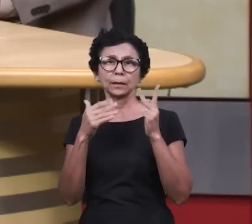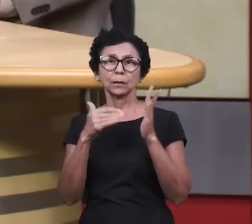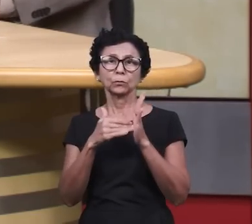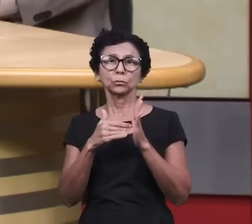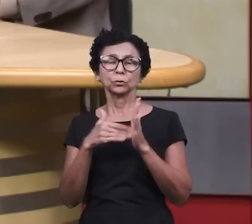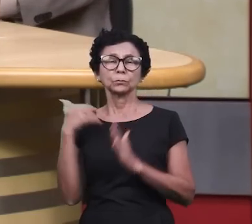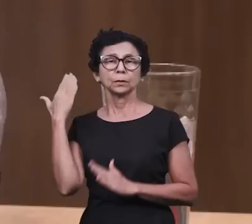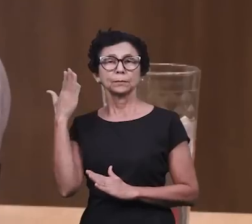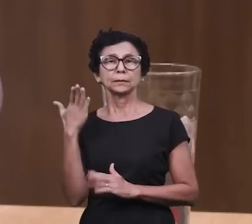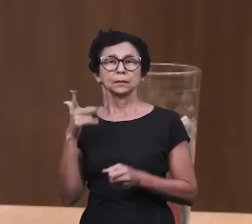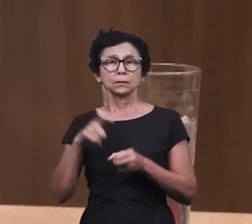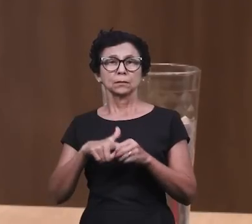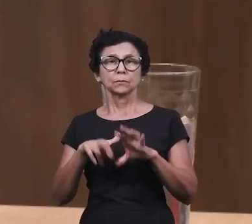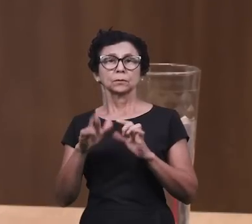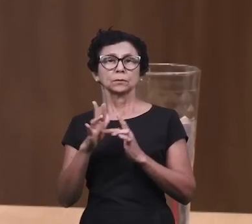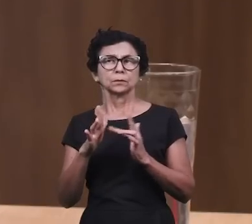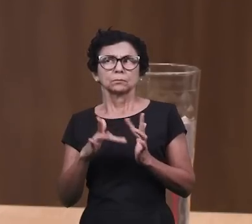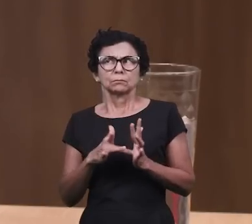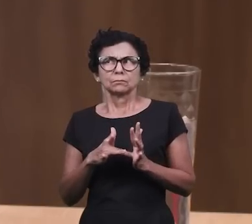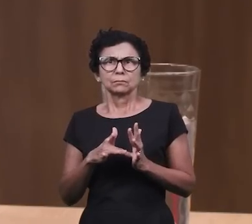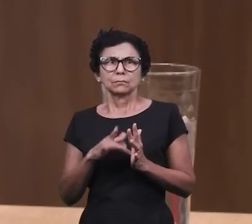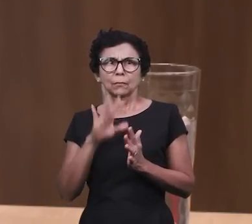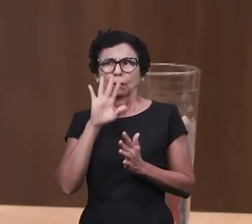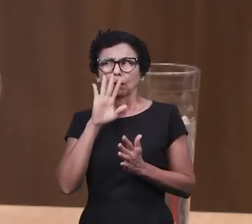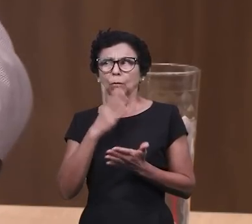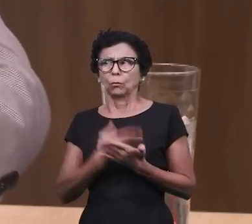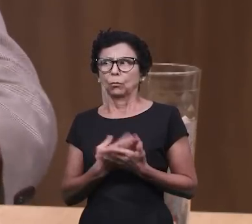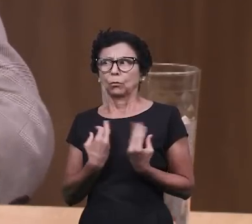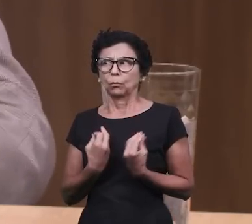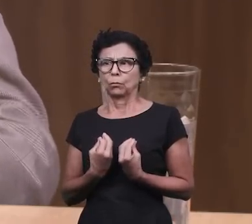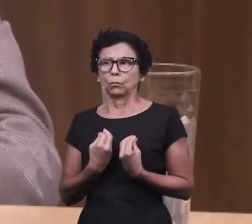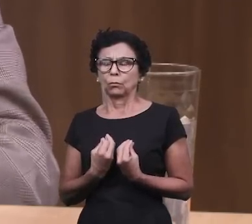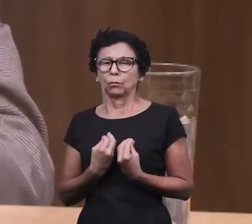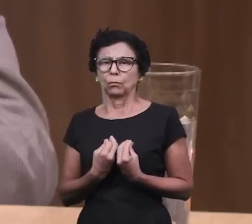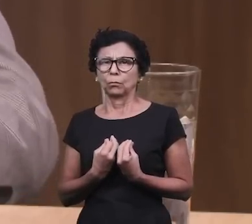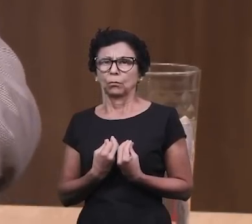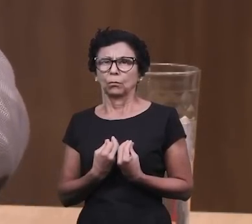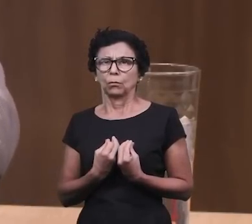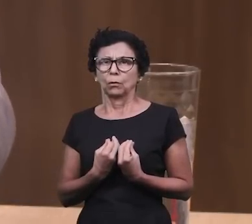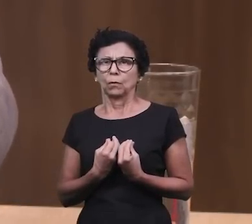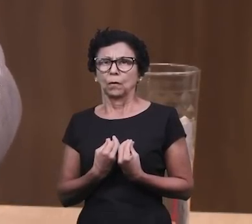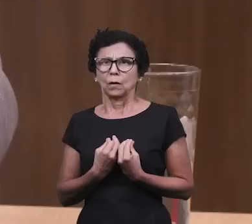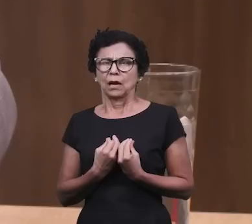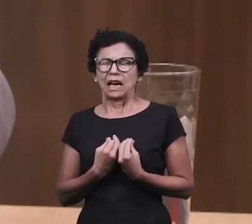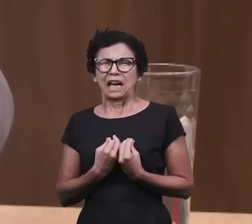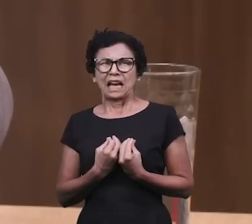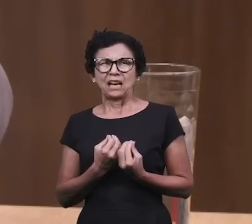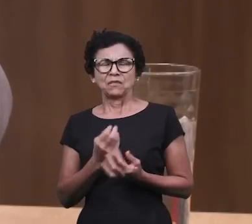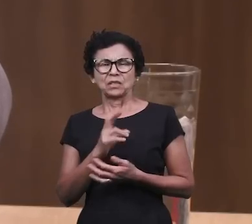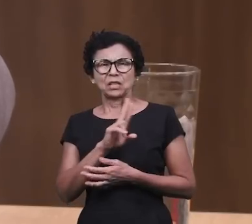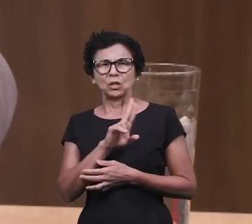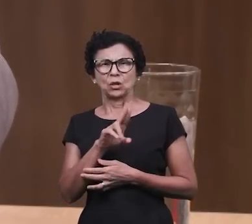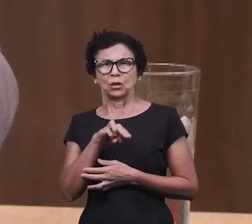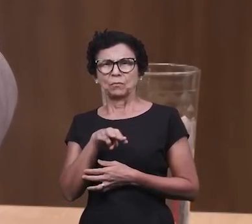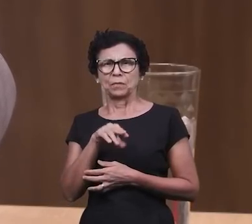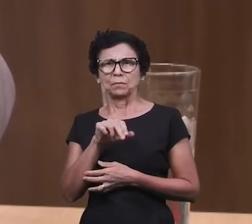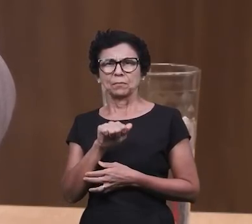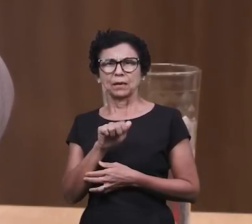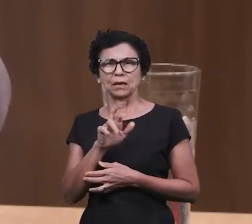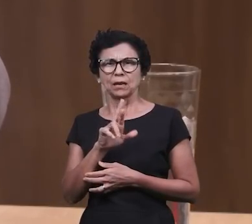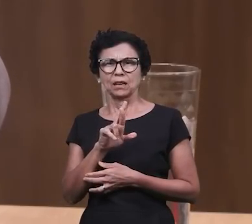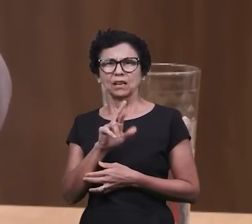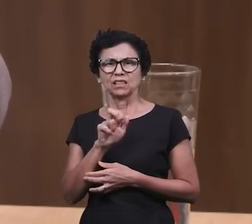porque a gente não sabia, isso foi o testemunho deles. Mas eles acharam o nome Maranata muito feio, eles contando,